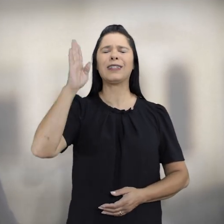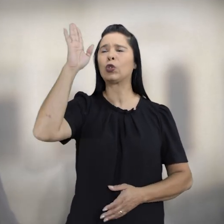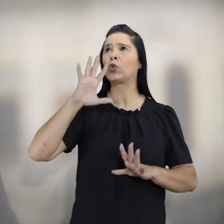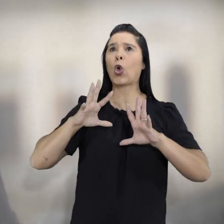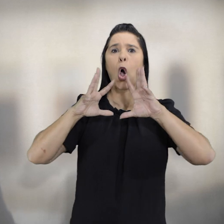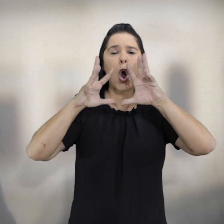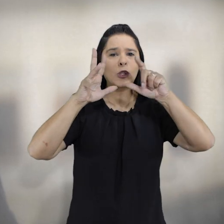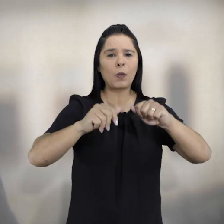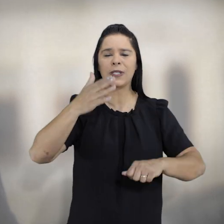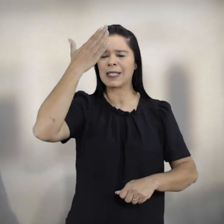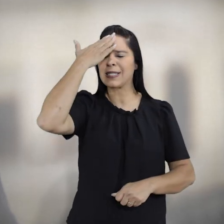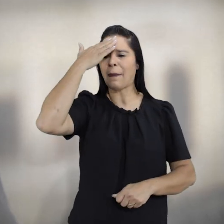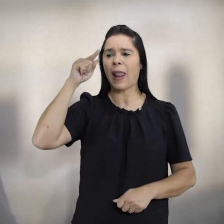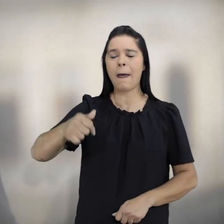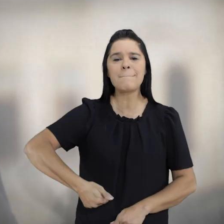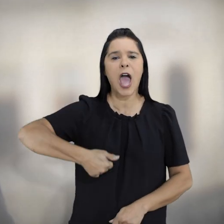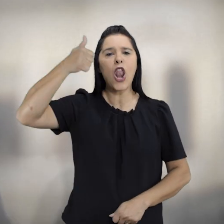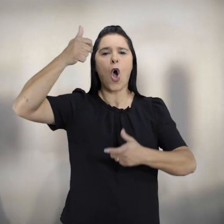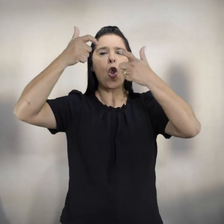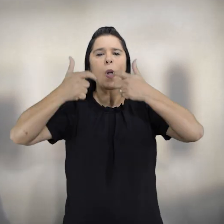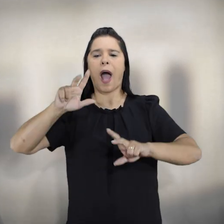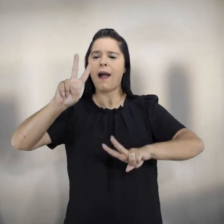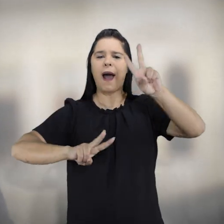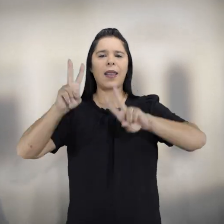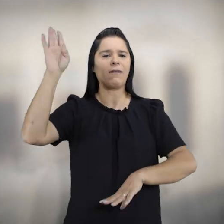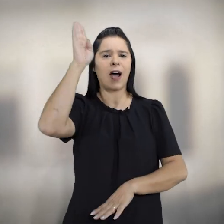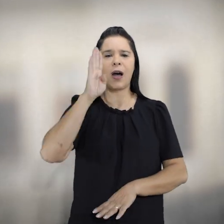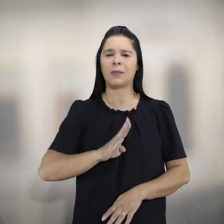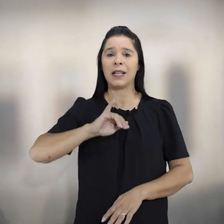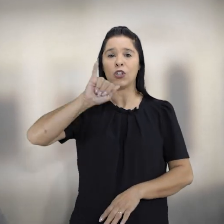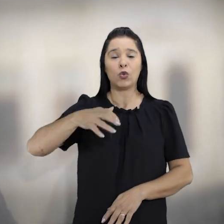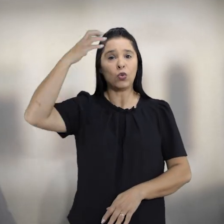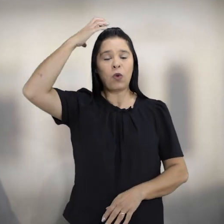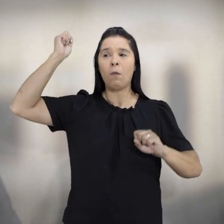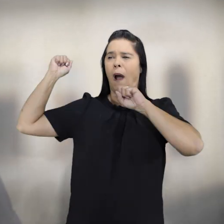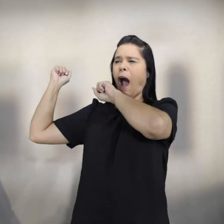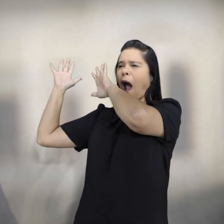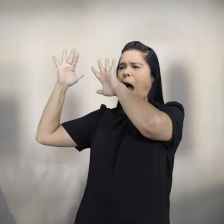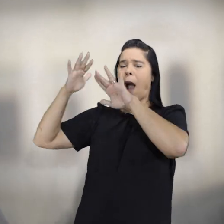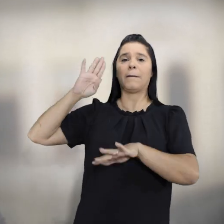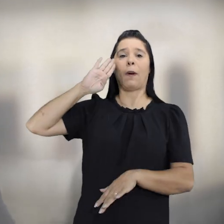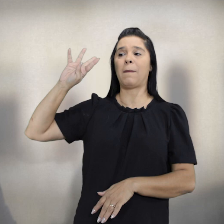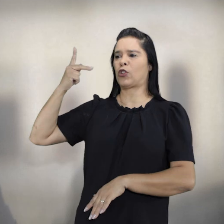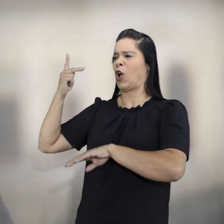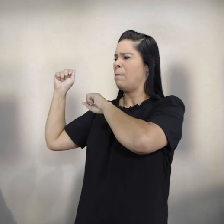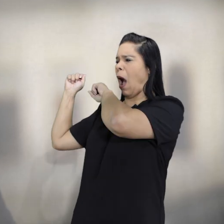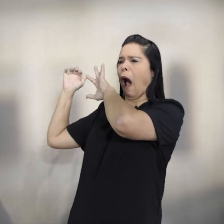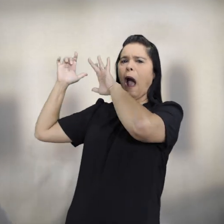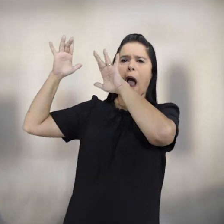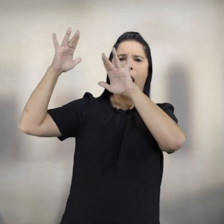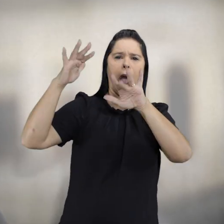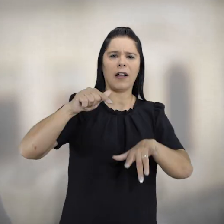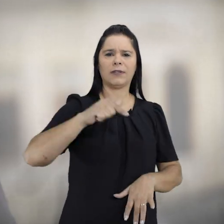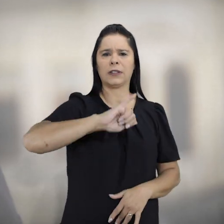melhores carnavais do interior do Brasil. Então isso aqui vinha gente, principalmente de Belo Horizonte, mas vinha a população em massa